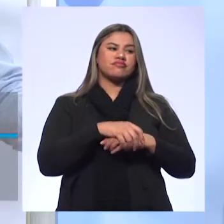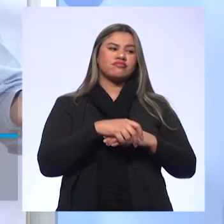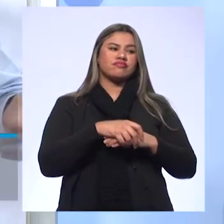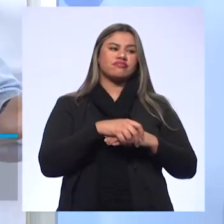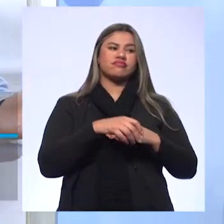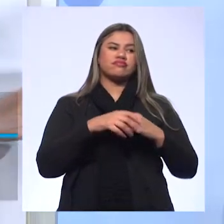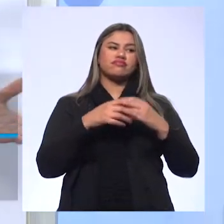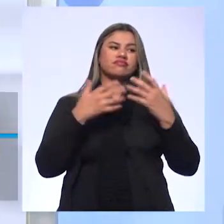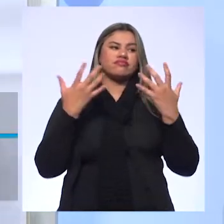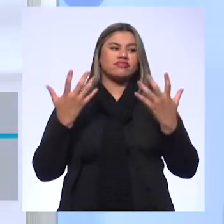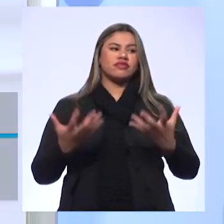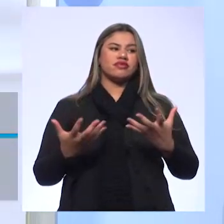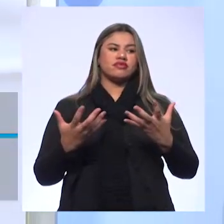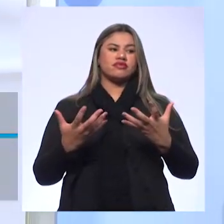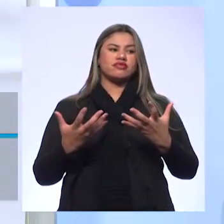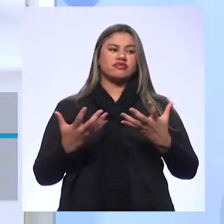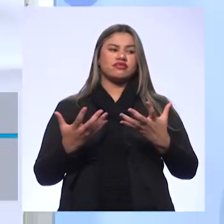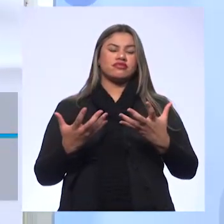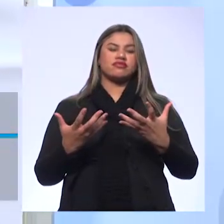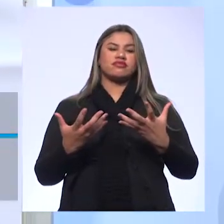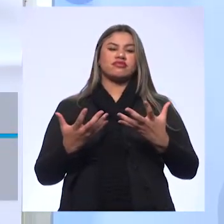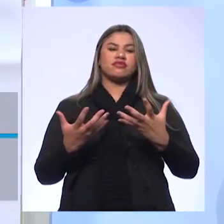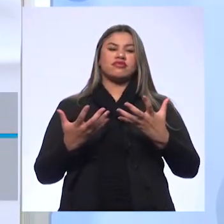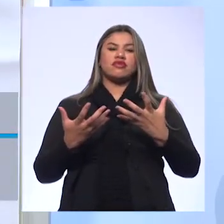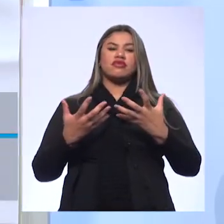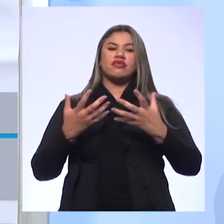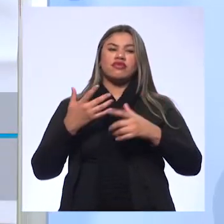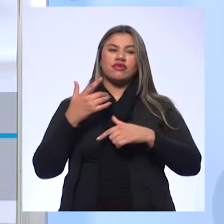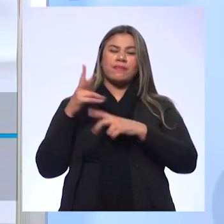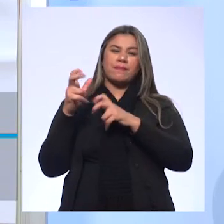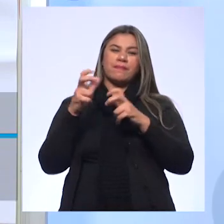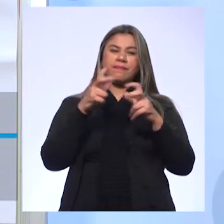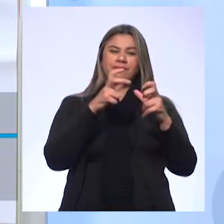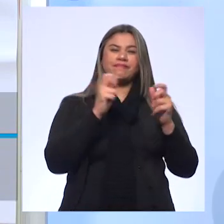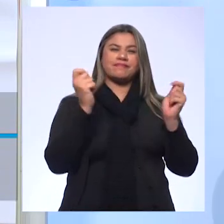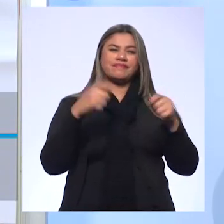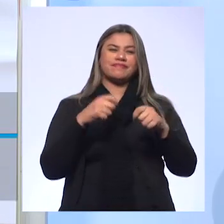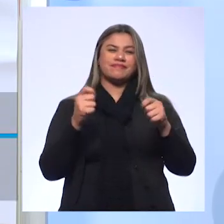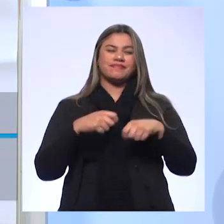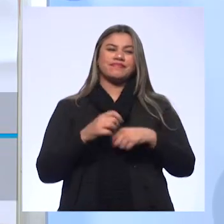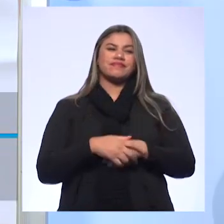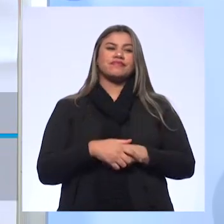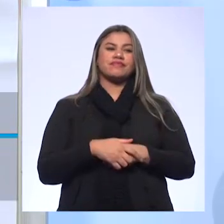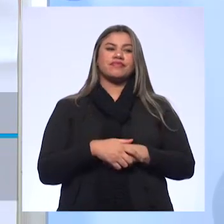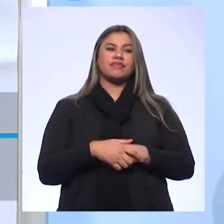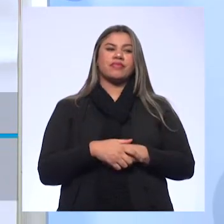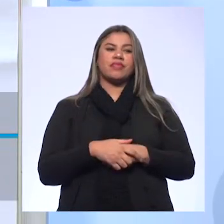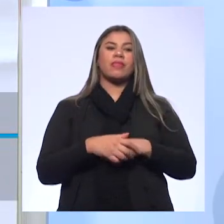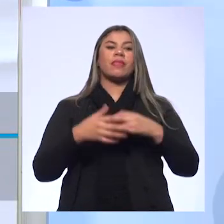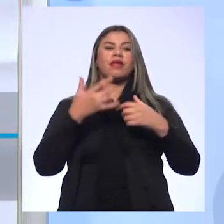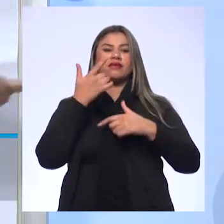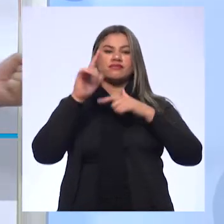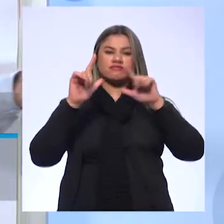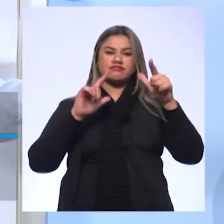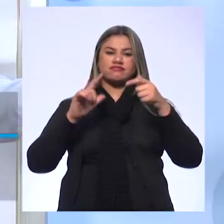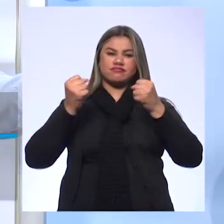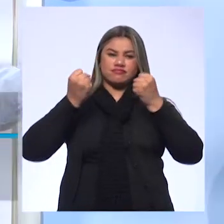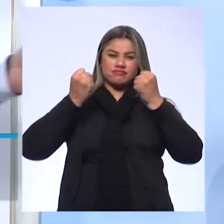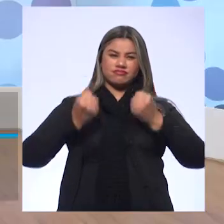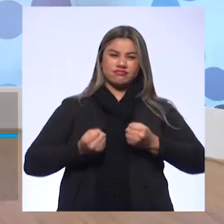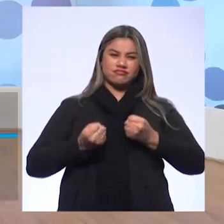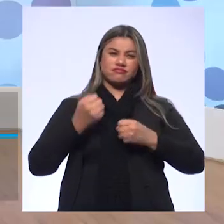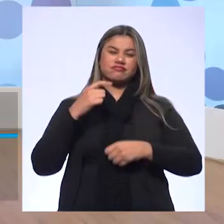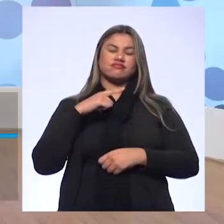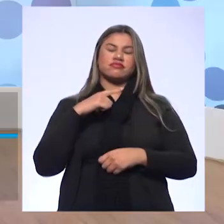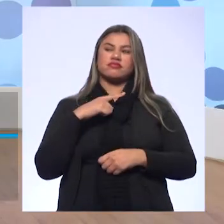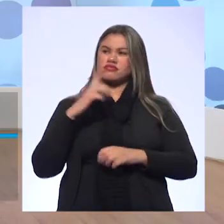claro que um tem velocidade, você percebeu, dá para perceber isso muito fácil, e o outro tem mais sustentação. Quer observar alguma coisa, Sim,